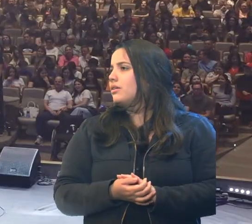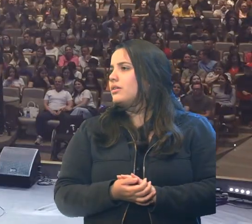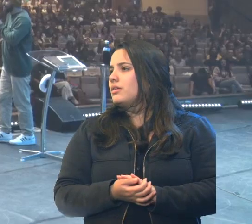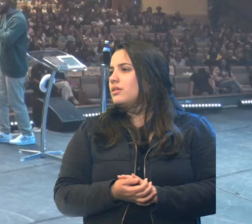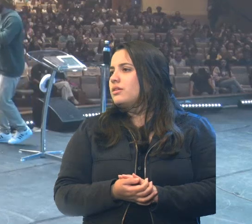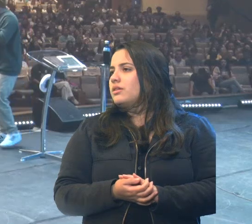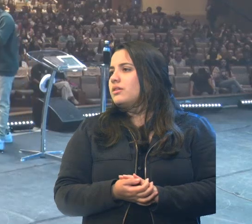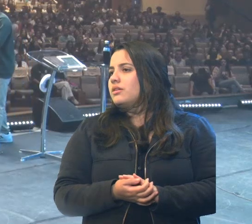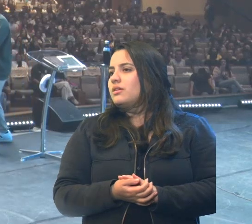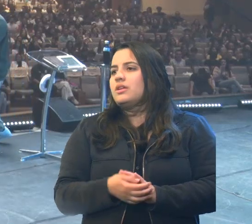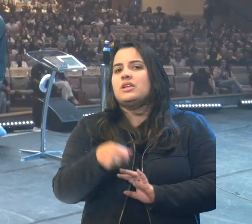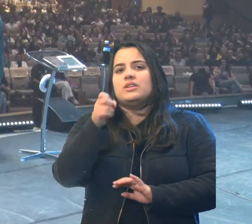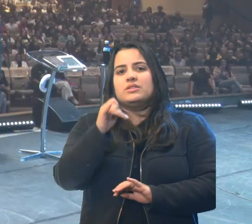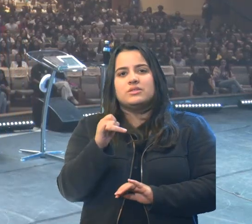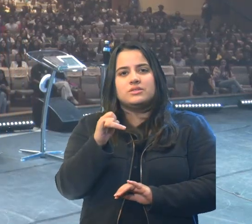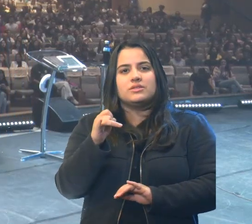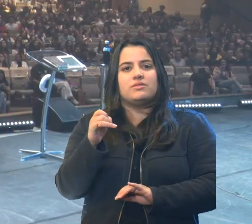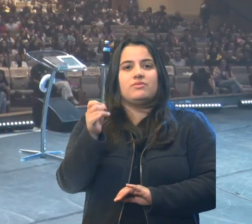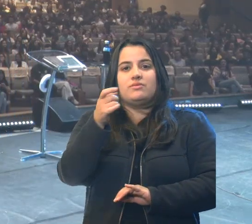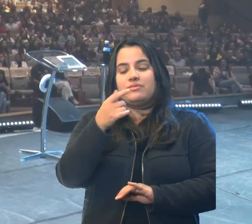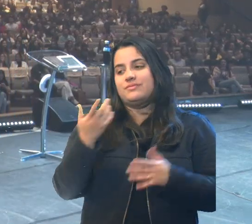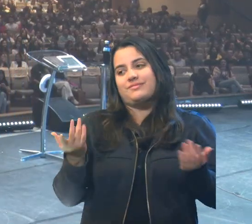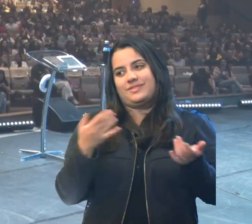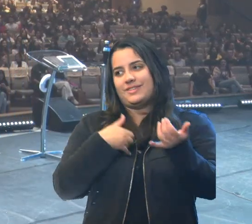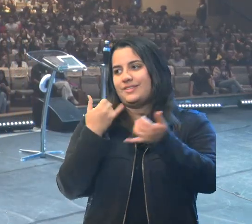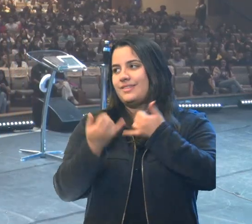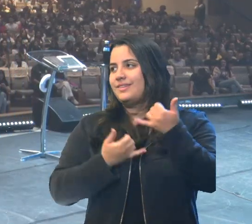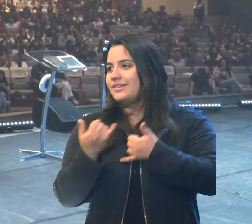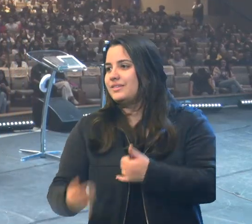família sentado do... Brincadeira.